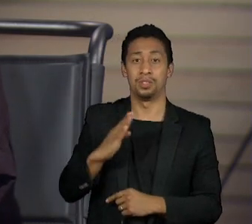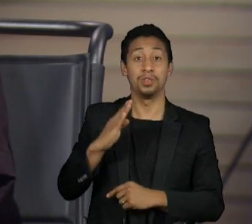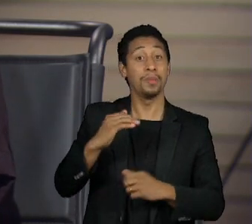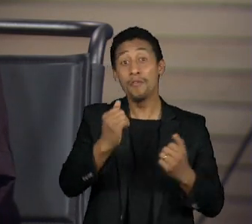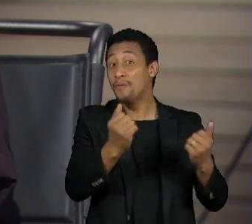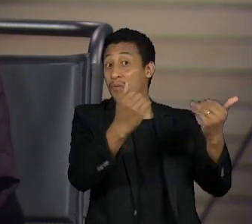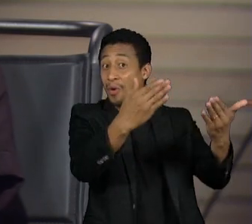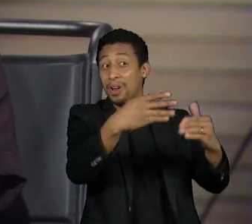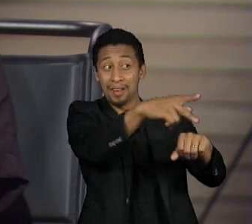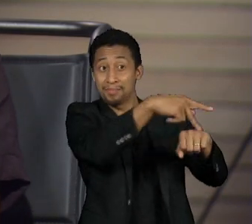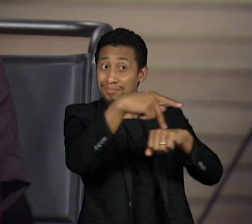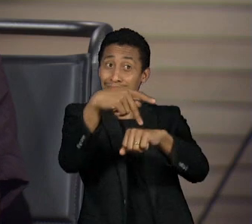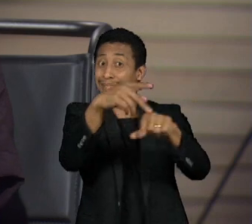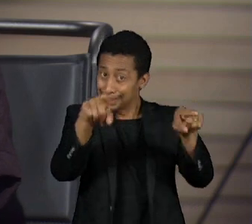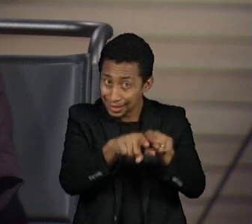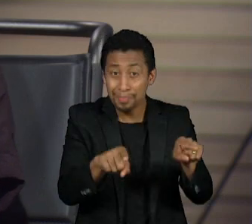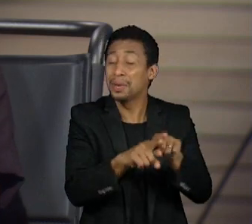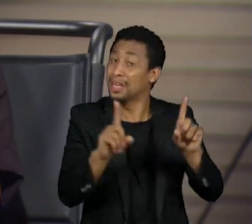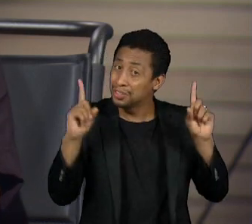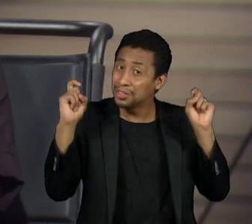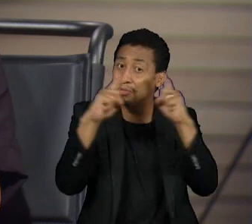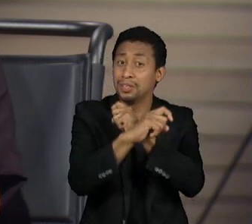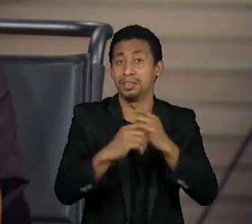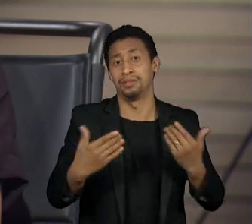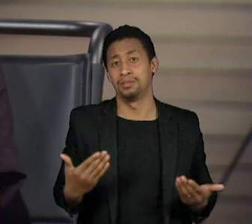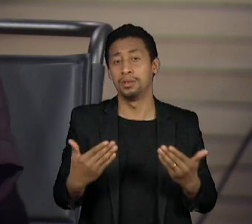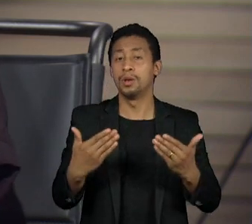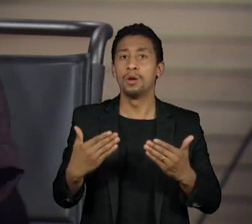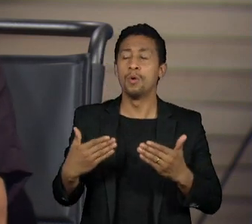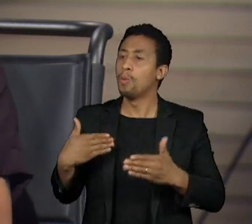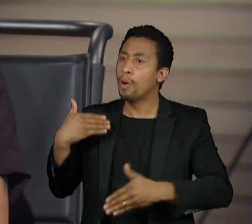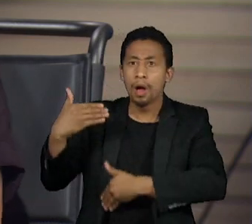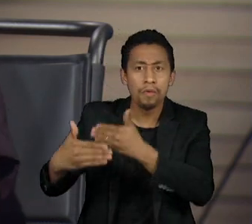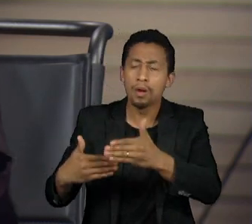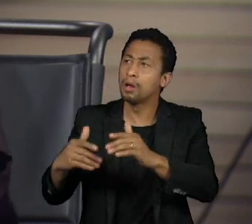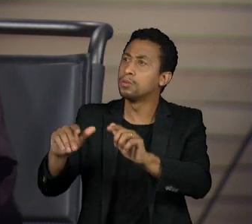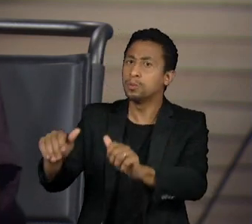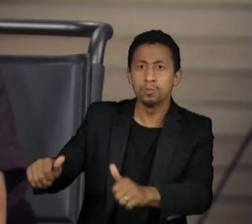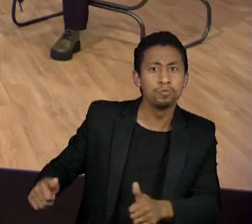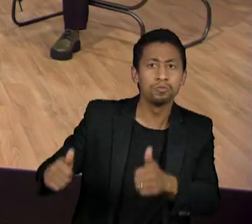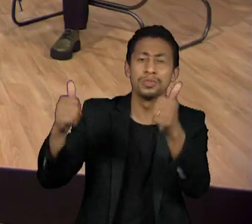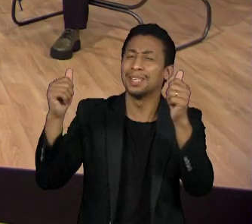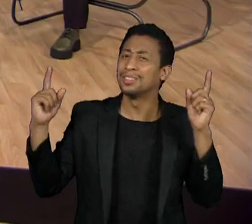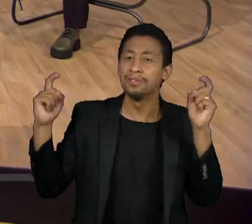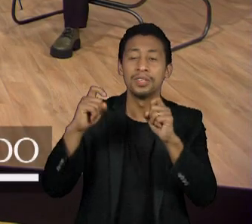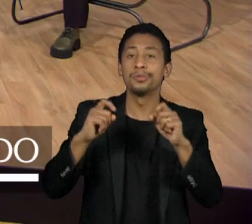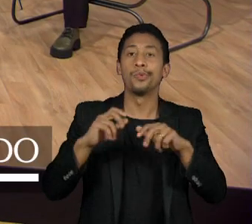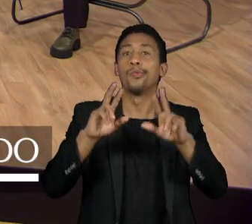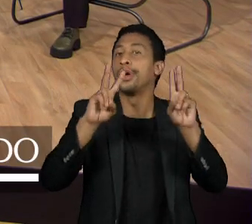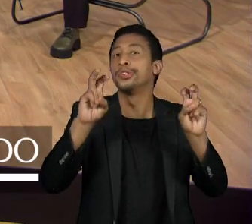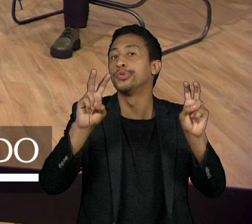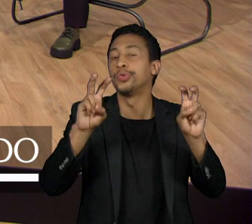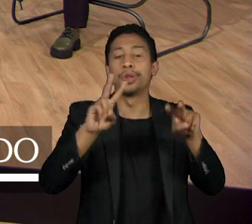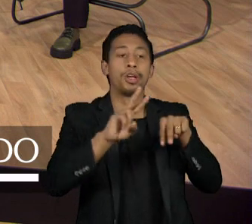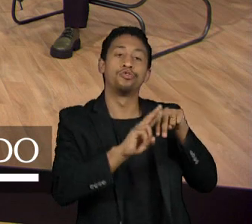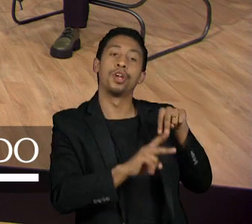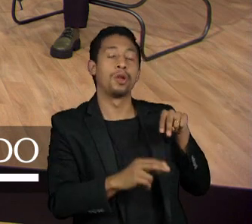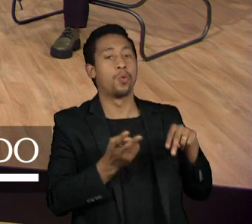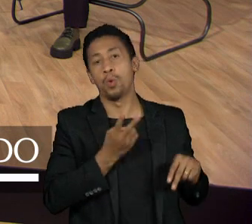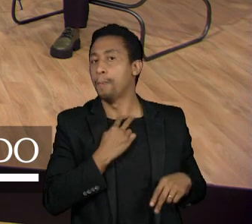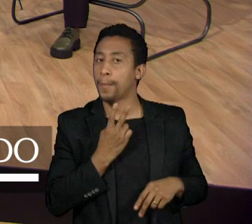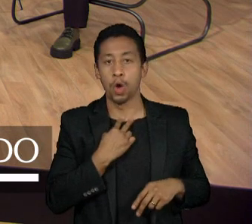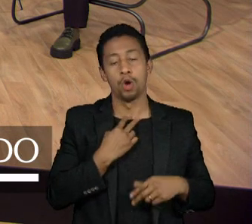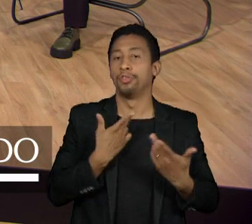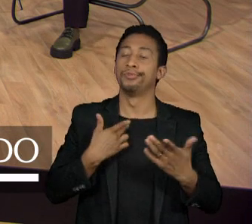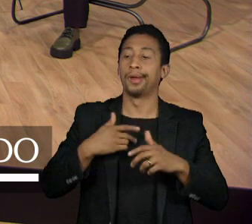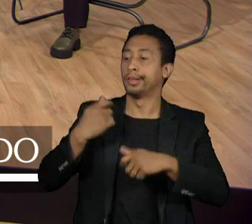inteiro. Então, esse avanço em nome de um pseudo-conservadorismo, que você não pode conversar sobre gênero, você não pode conversar sobre